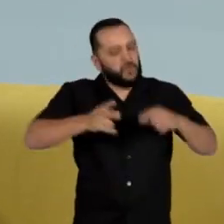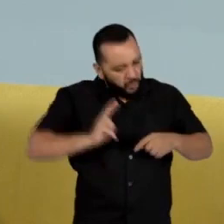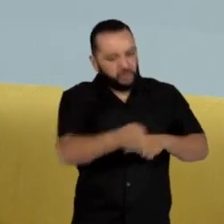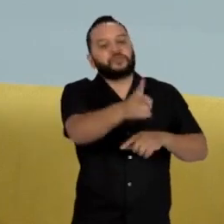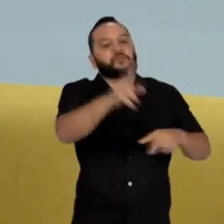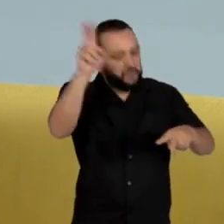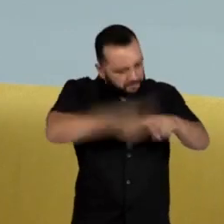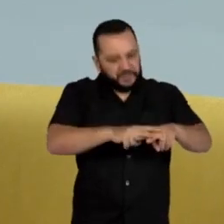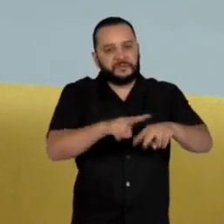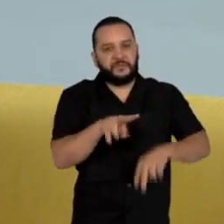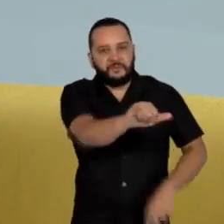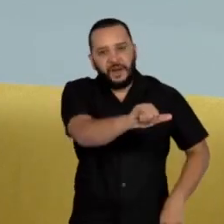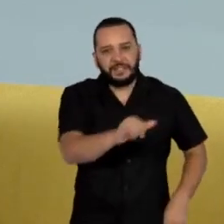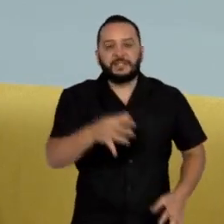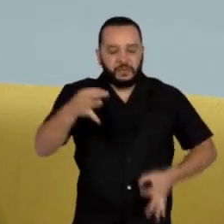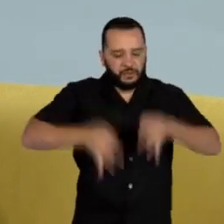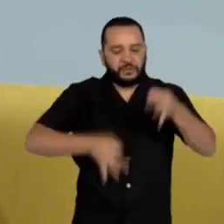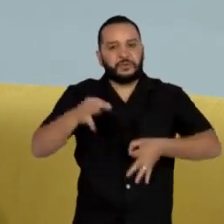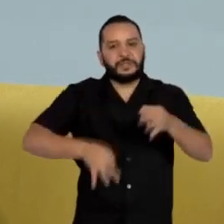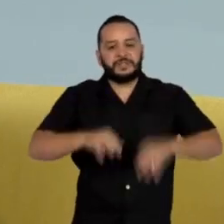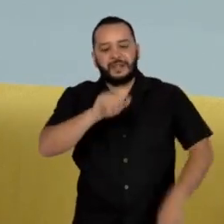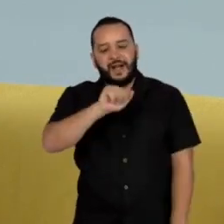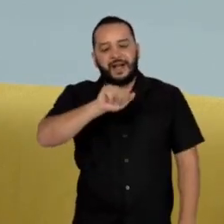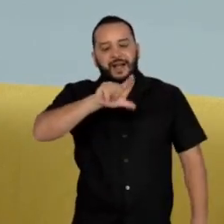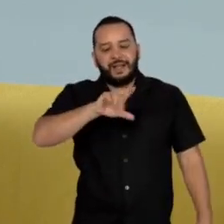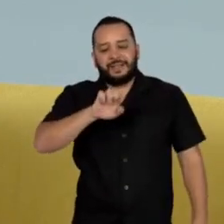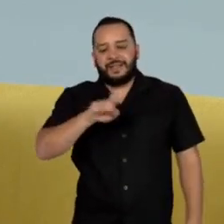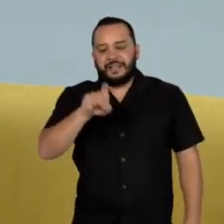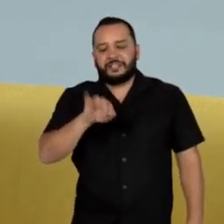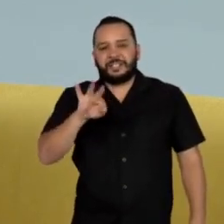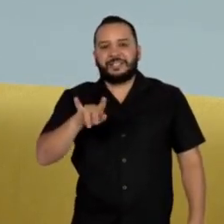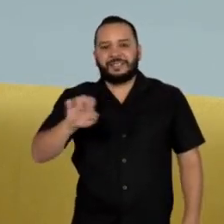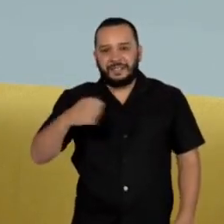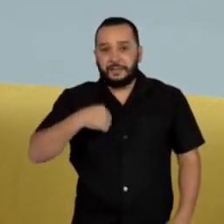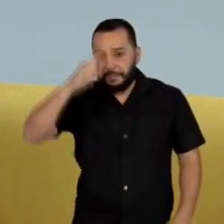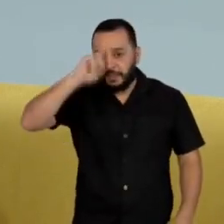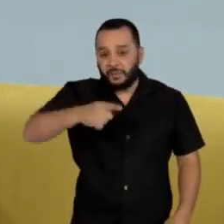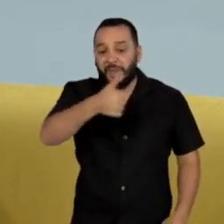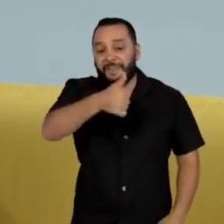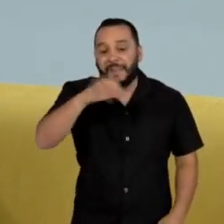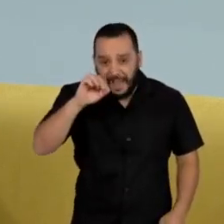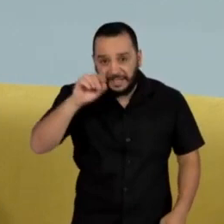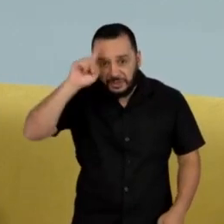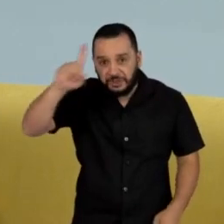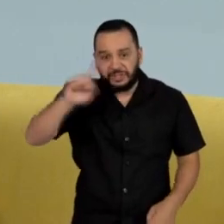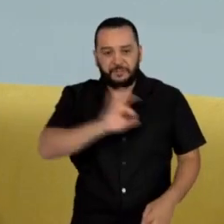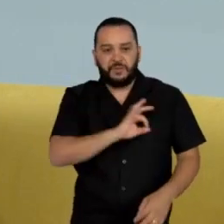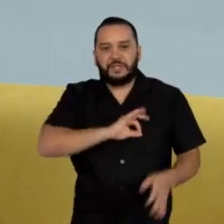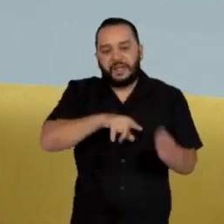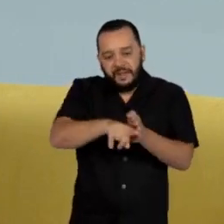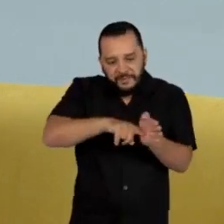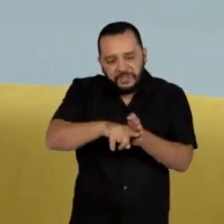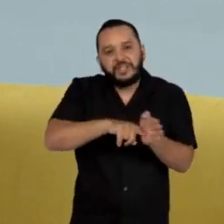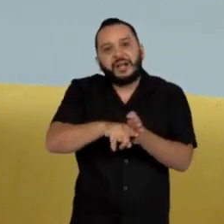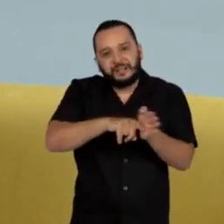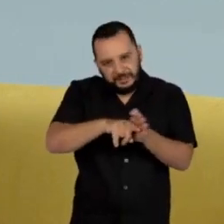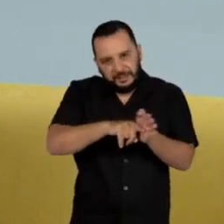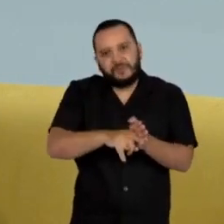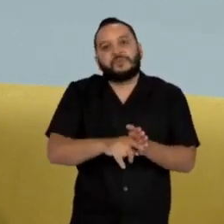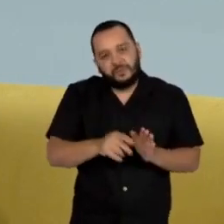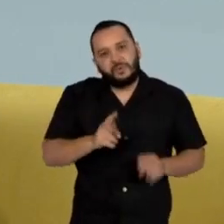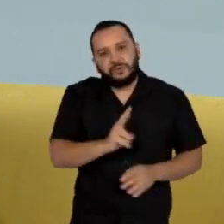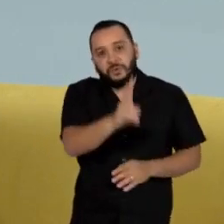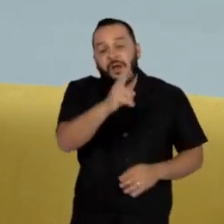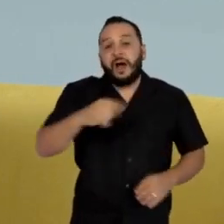será mantida. O juiz Alexandre Rizzi deu 10 dias para a polícia concluir a investigação e o inquérito. Os advogados